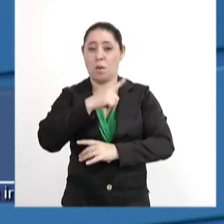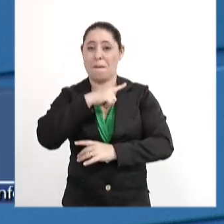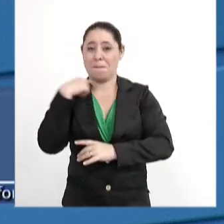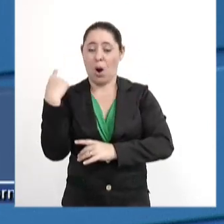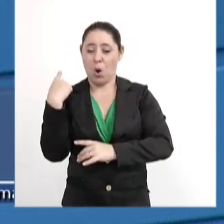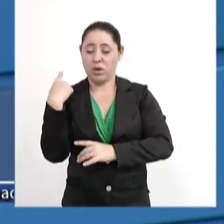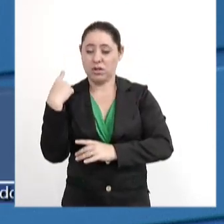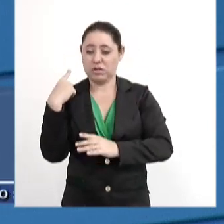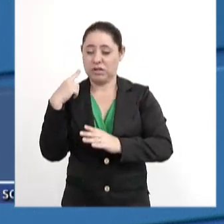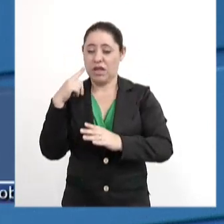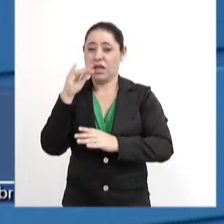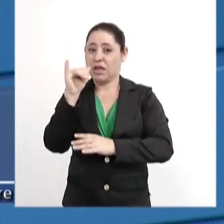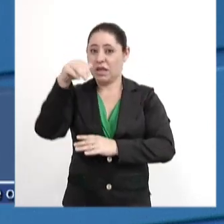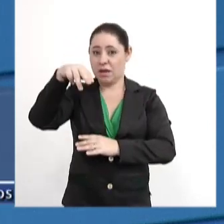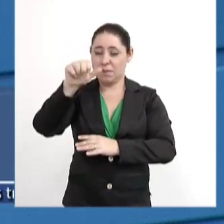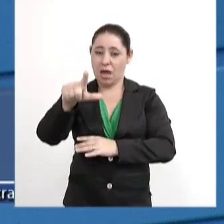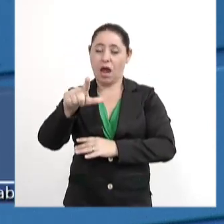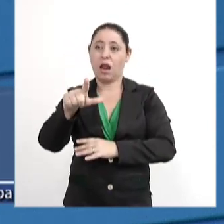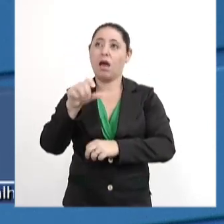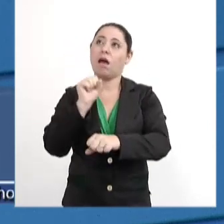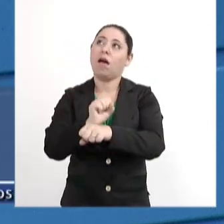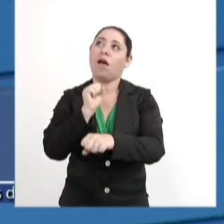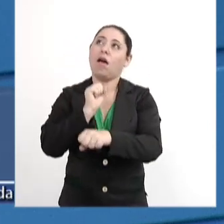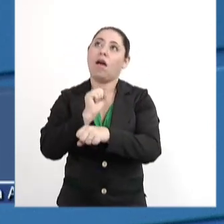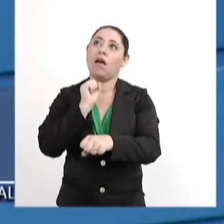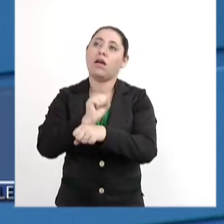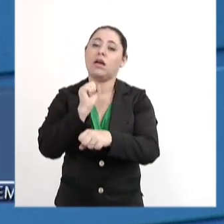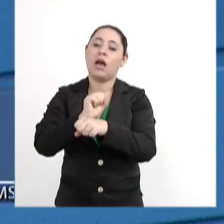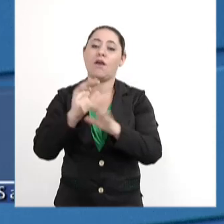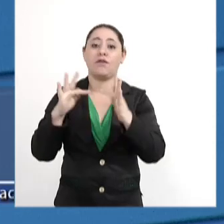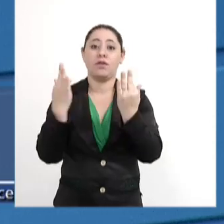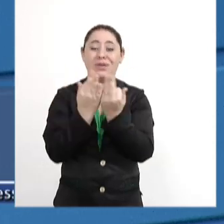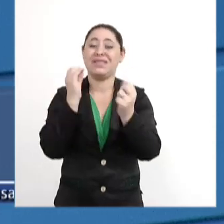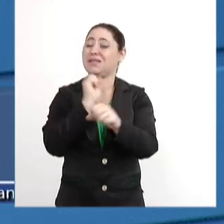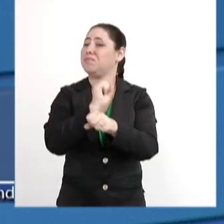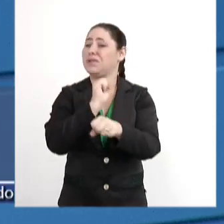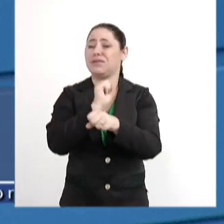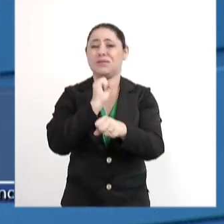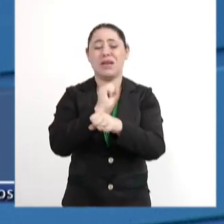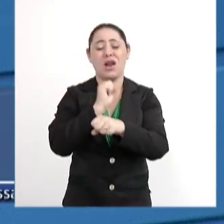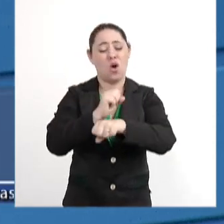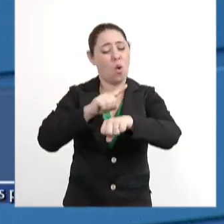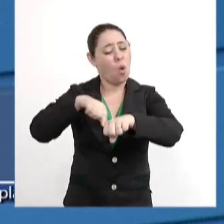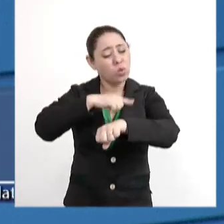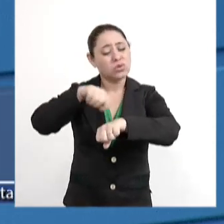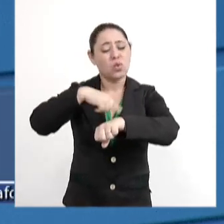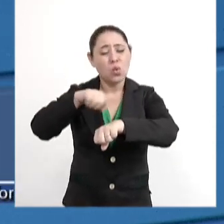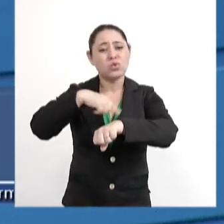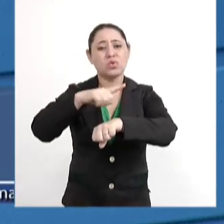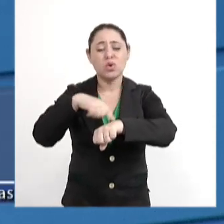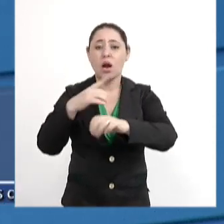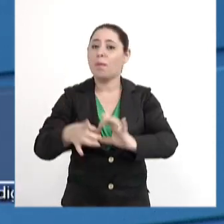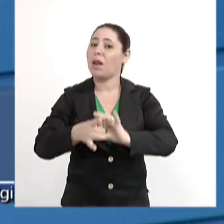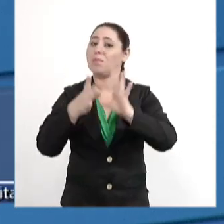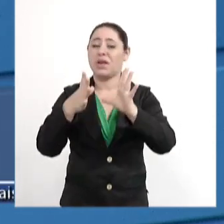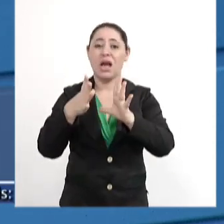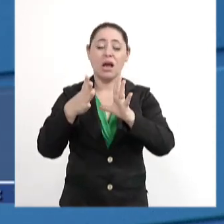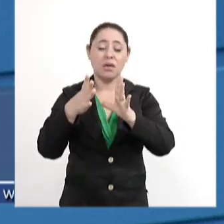problema terrível, né? A pessoa morre e a família tem que aguardar, às vezes, horas e horas para a